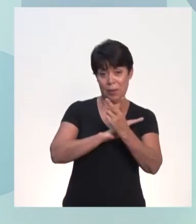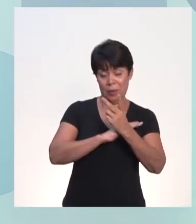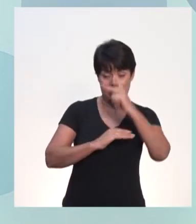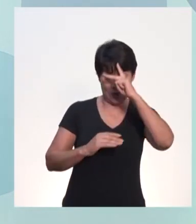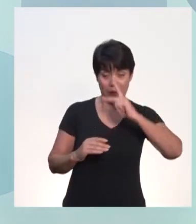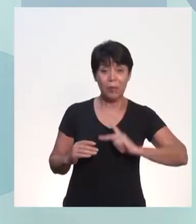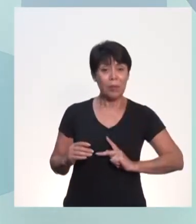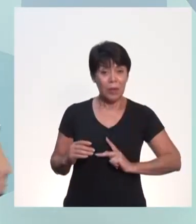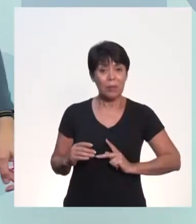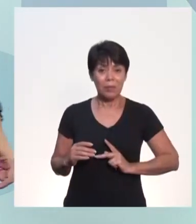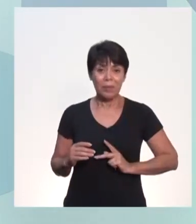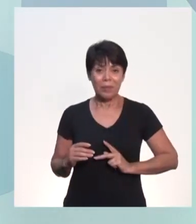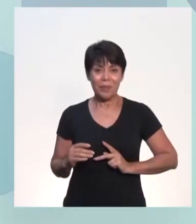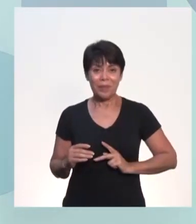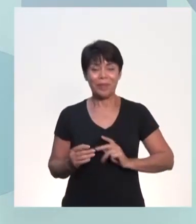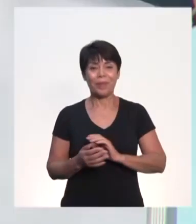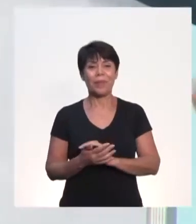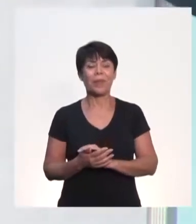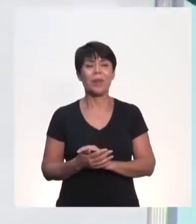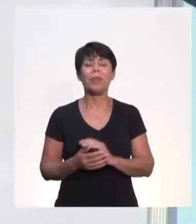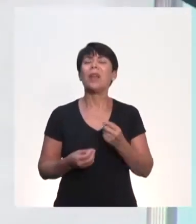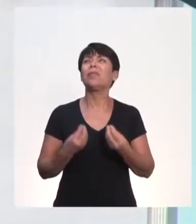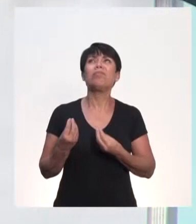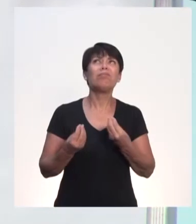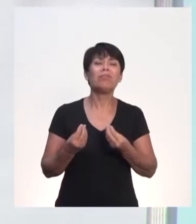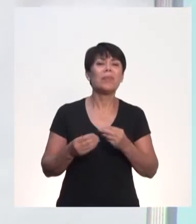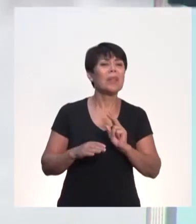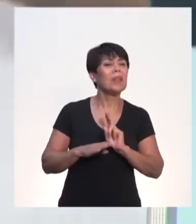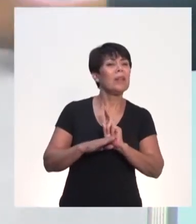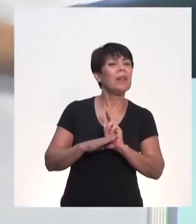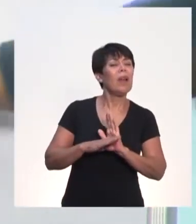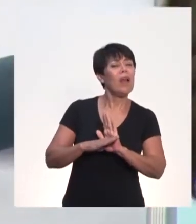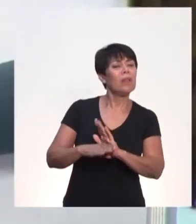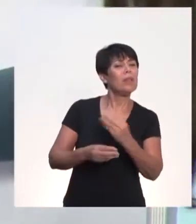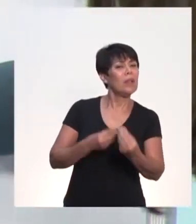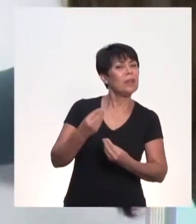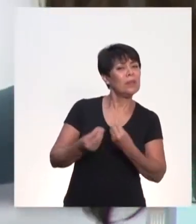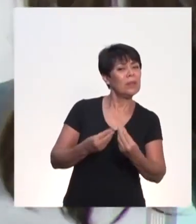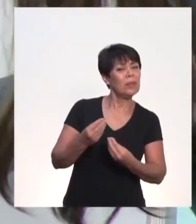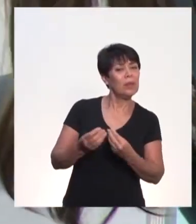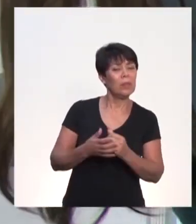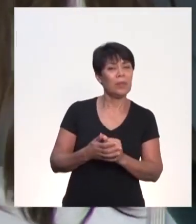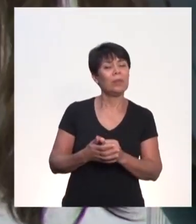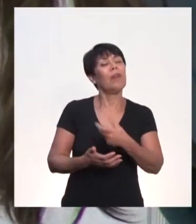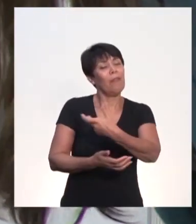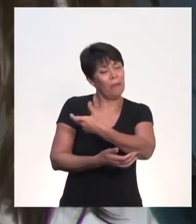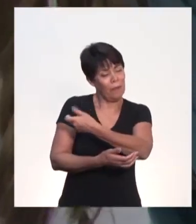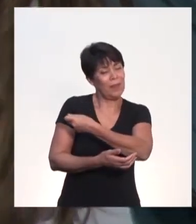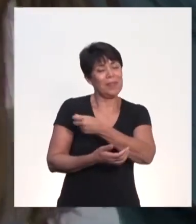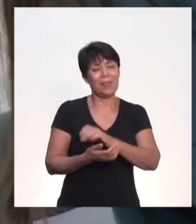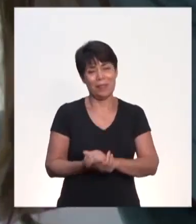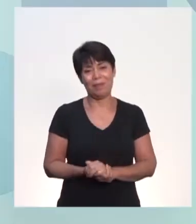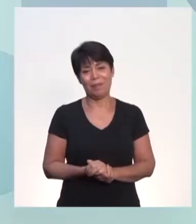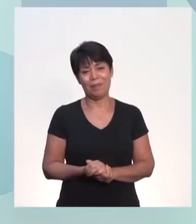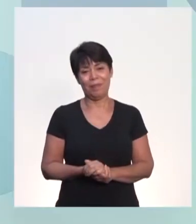ao sistema de defesa. Que auxílio que eu posso ter ao sistema de defesa? A vacina.